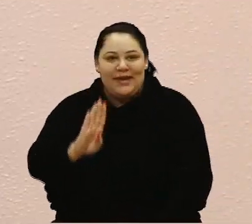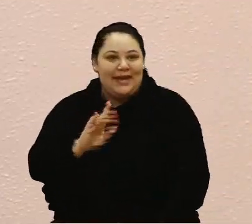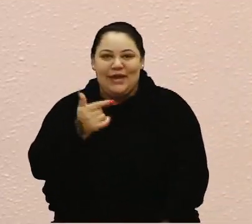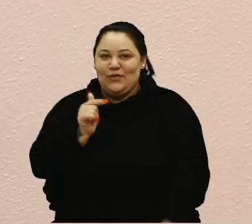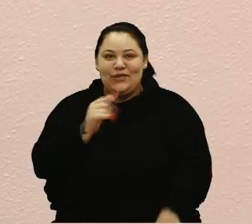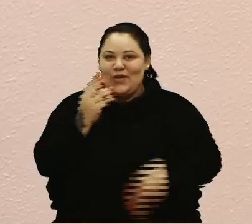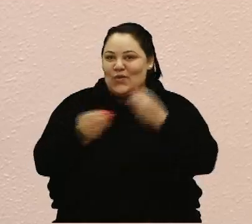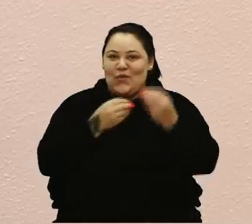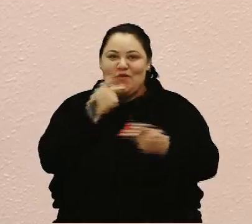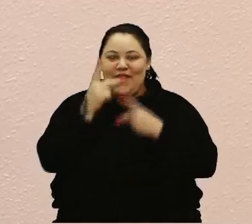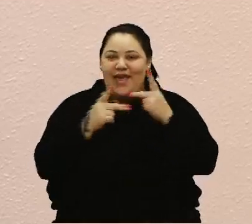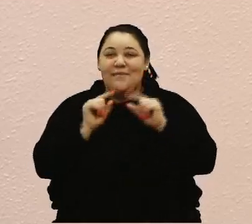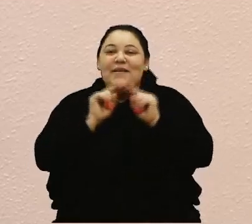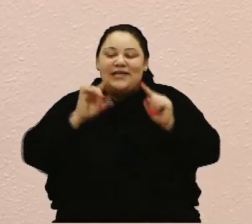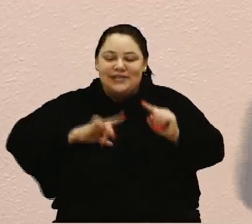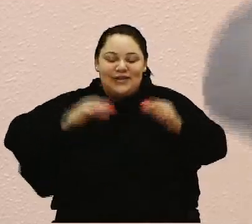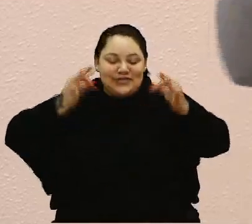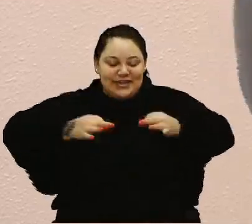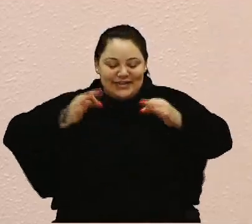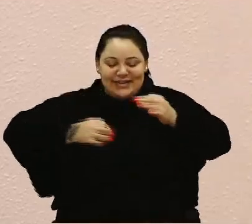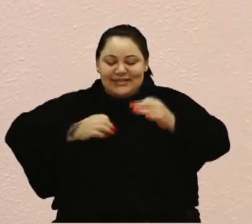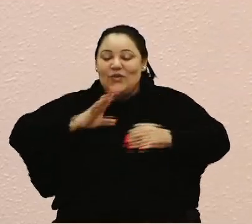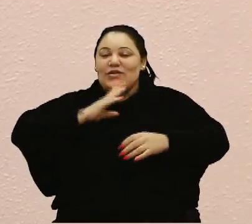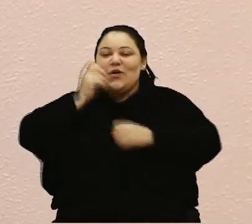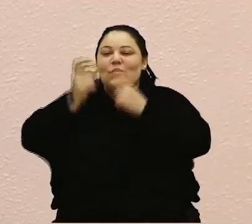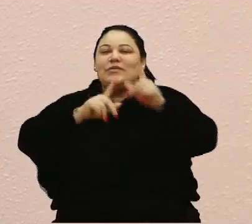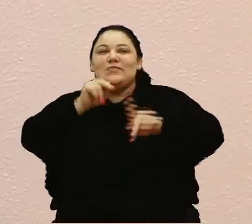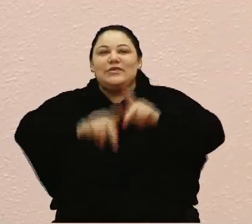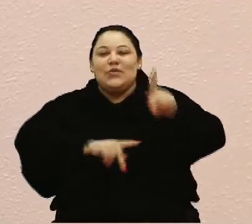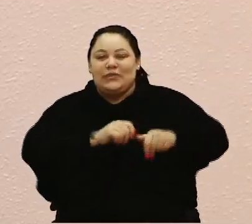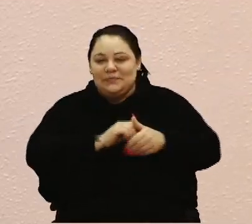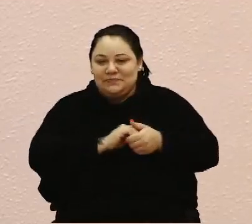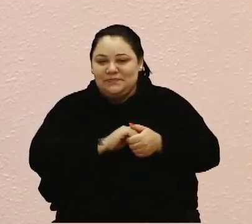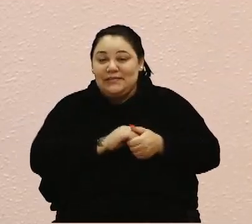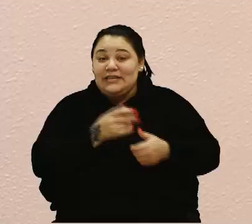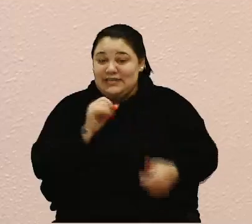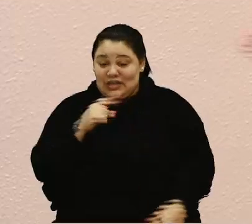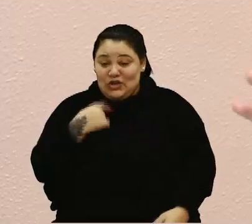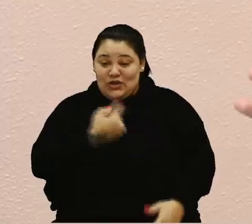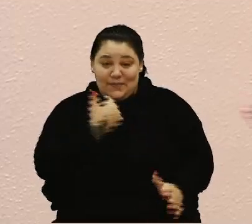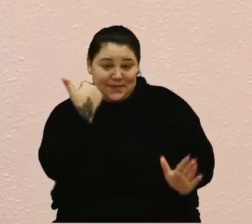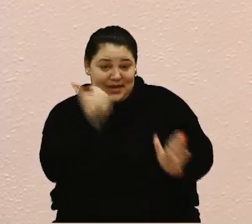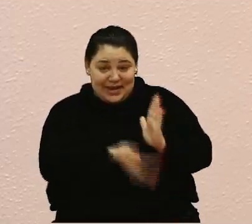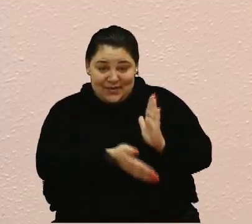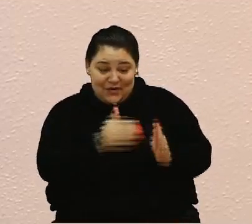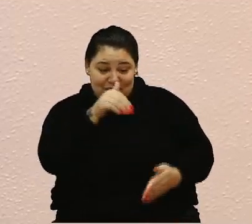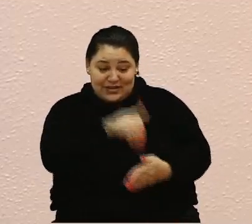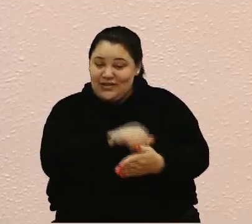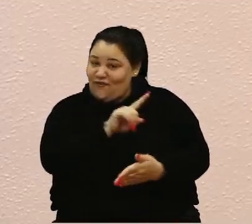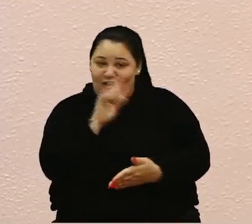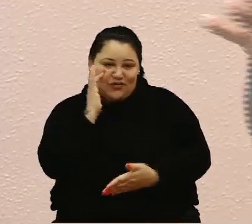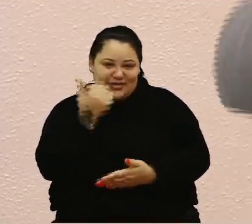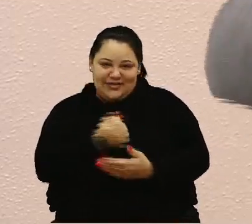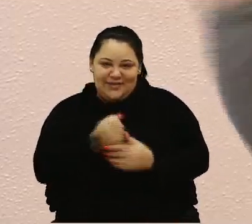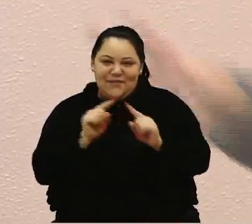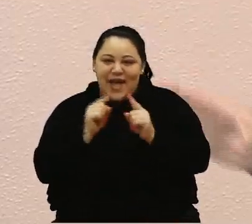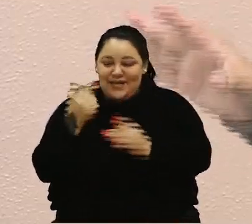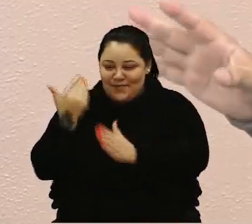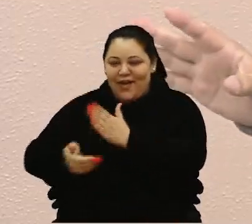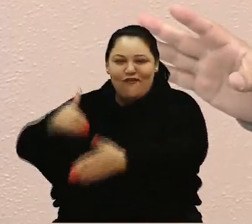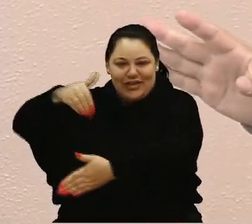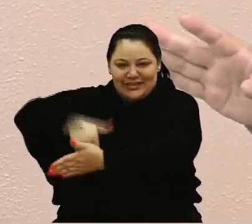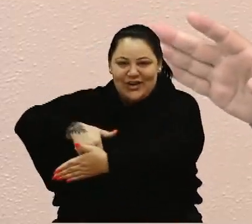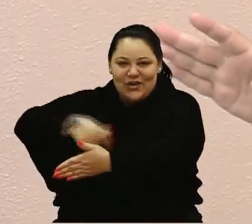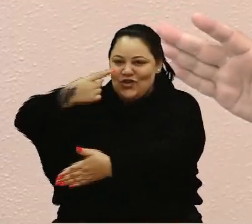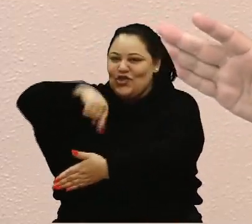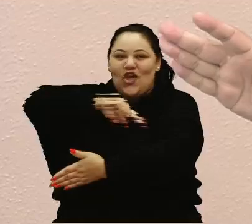falar, mas eu tenho certeza que eu conheço, camaradas. Se nós perdemos a eleição, isso não vai acontecer. Mas se isso acontecesse, nós não